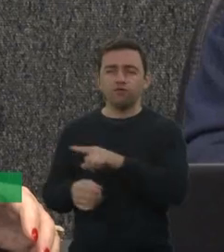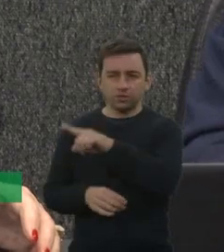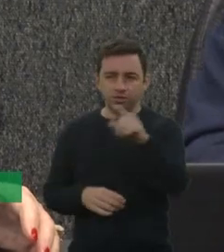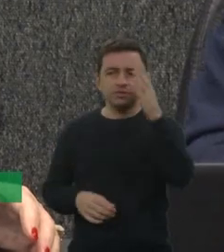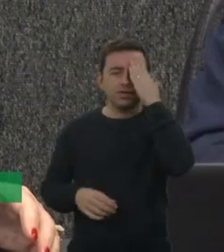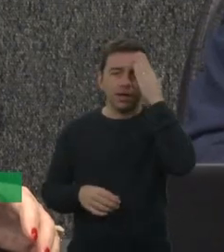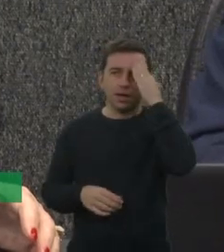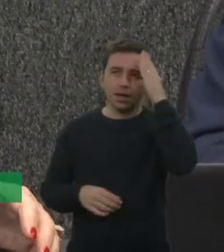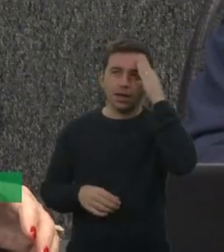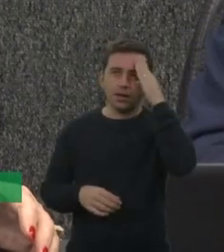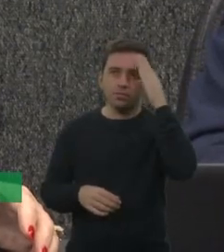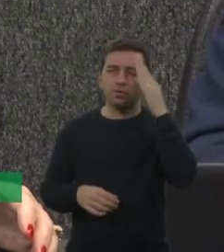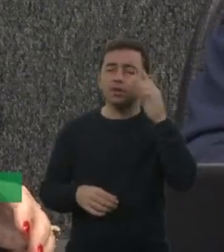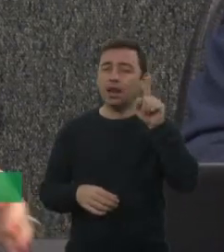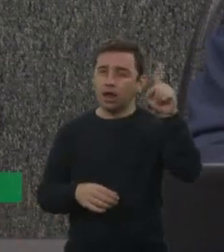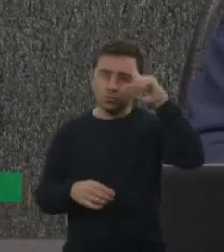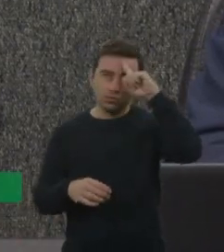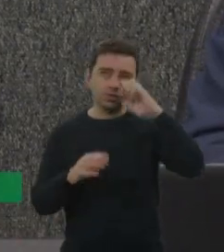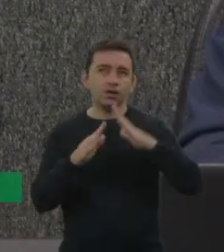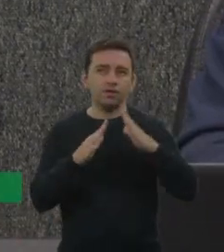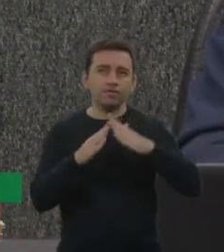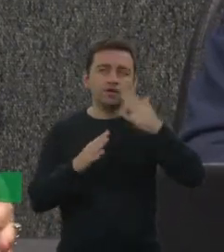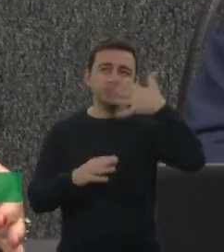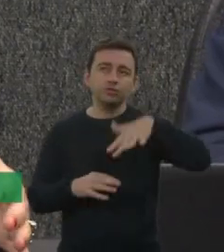também dentro do Hospital Infantil, né, Margarete?